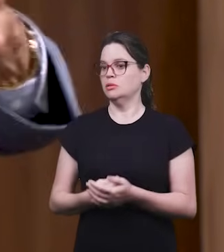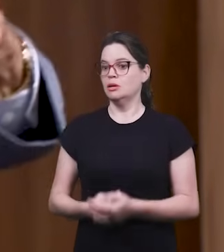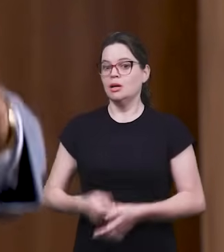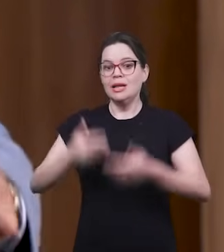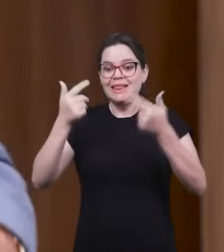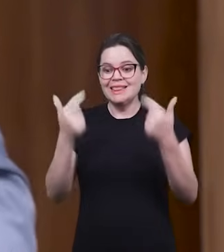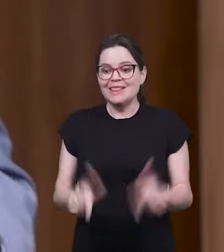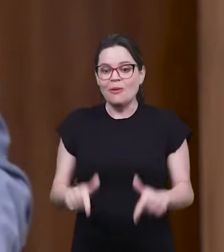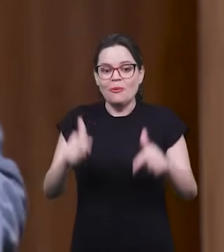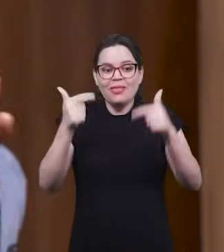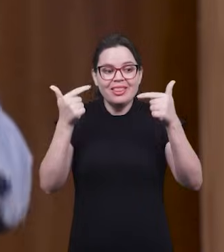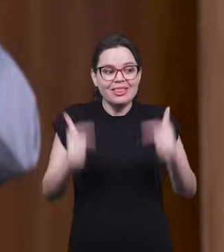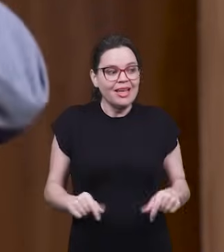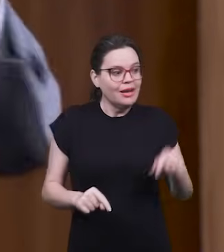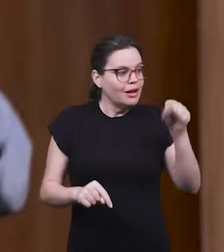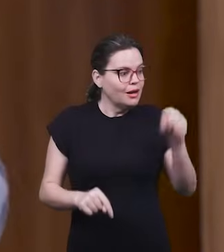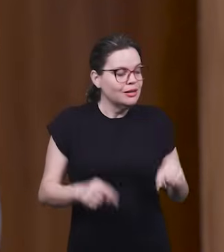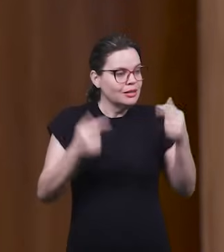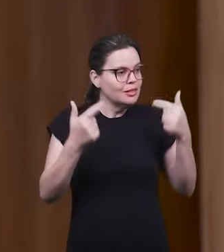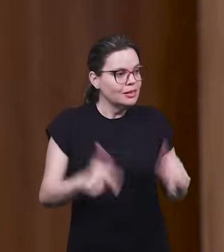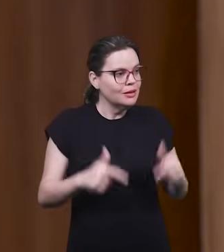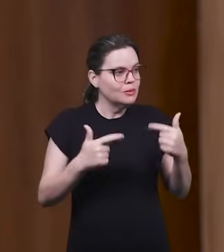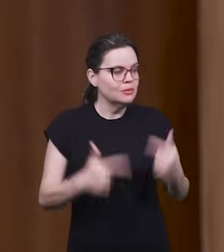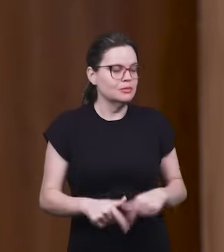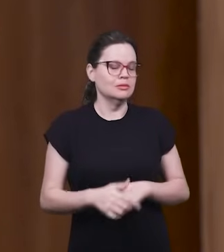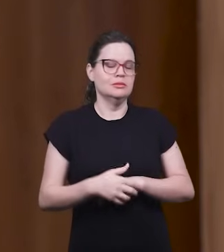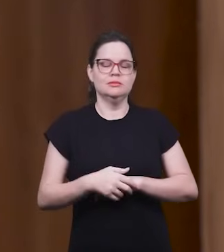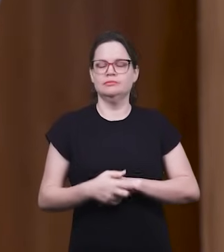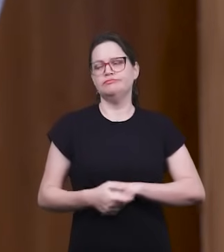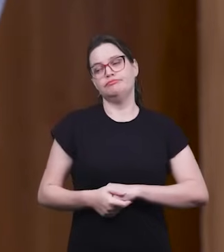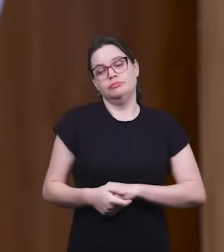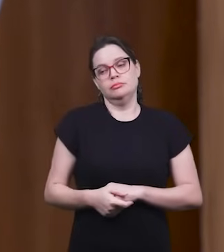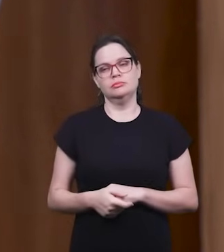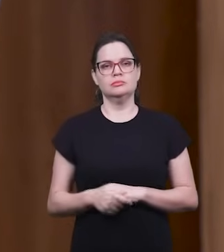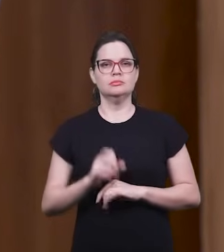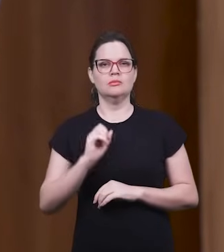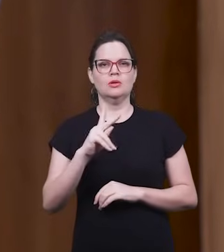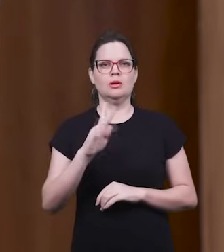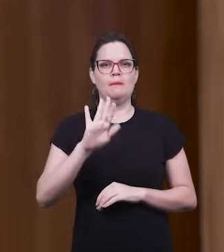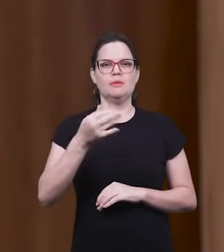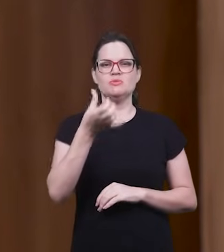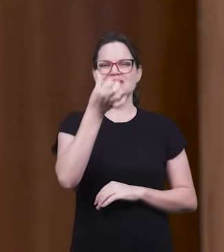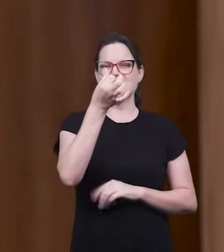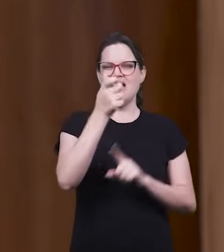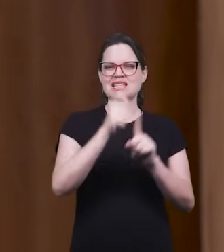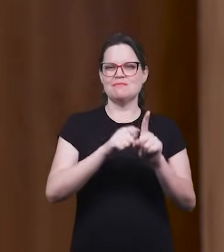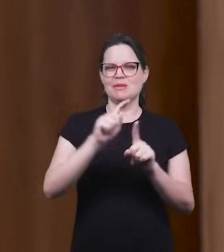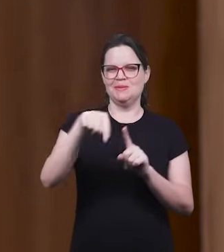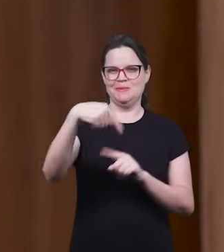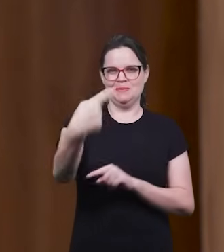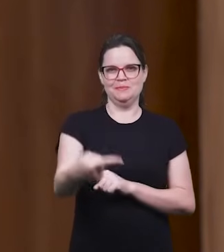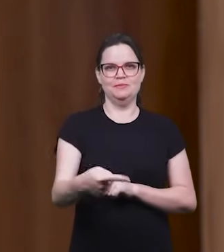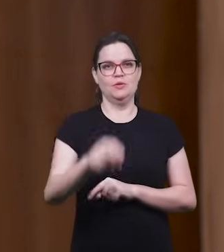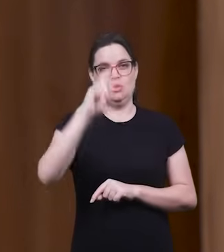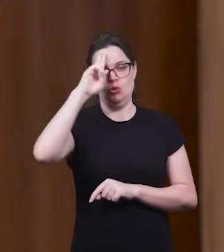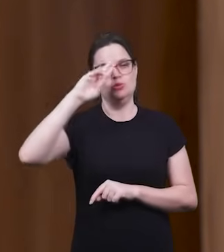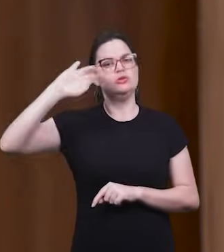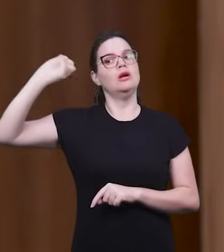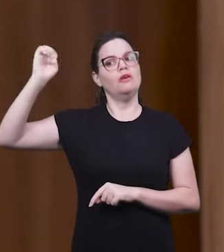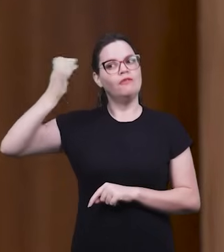existe isso aqui. Não existe. Aí daí, mais ou menos passados uns 6 meses, eu disse